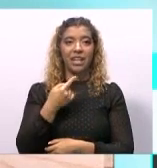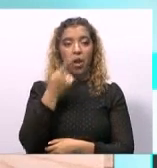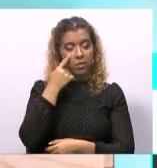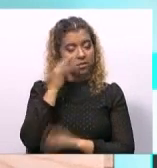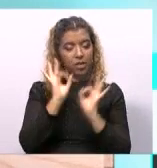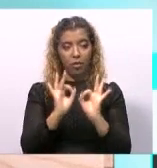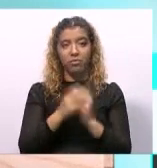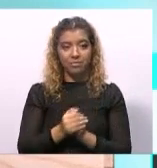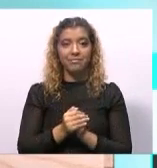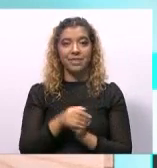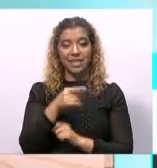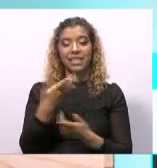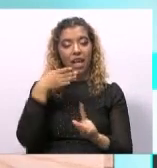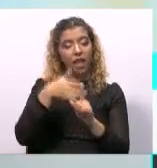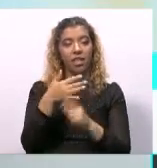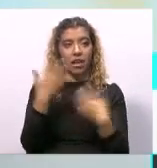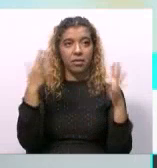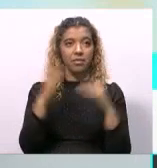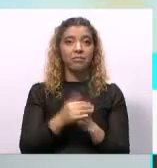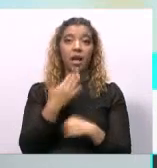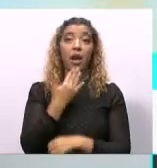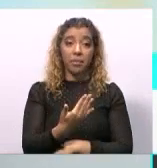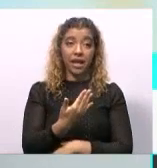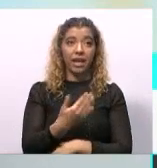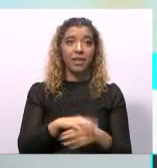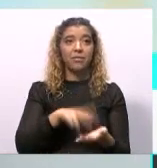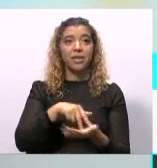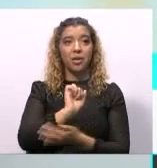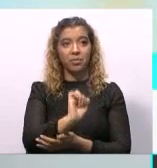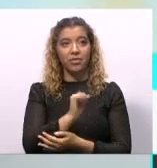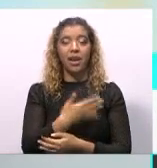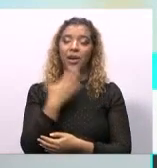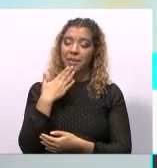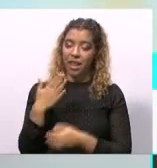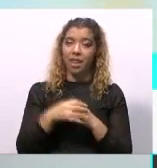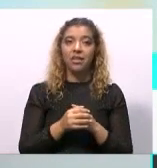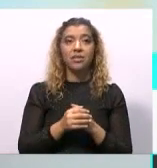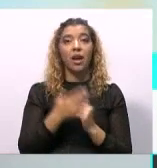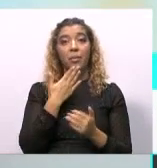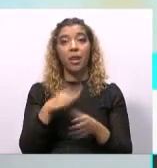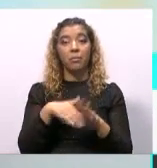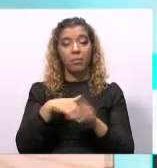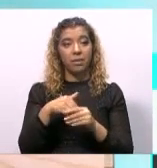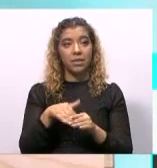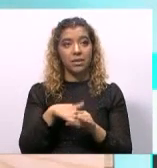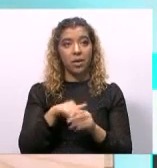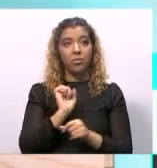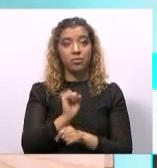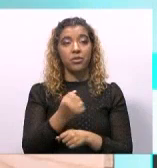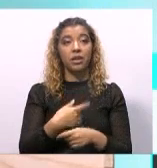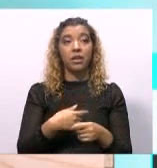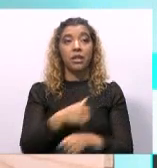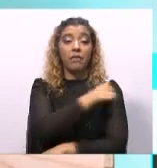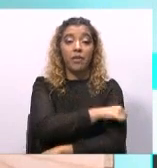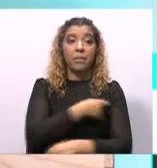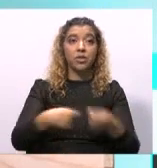de parabenizar aqui também em direto no consultório. Muito obrigada, foi um gosto tê-la aqui no programa. Obrigada, de facto, pela sua participação. Farmácia Natural em